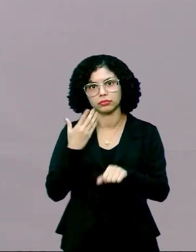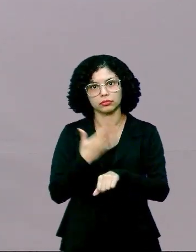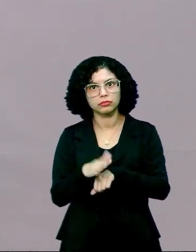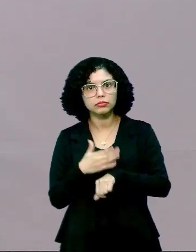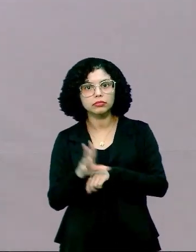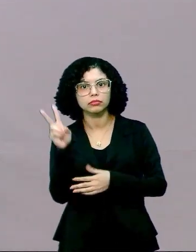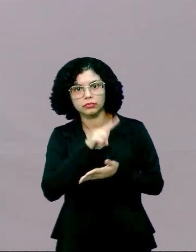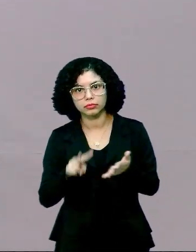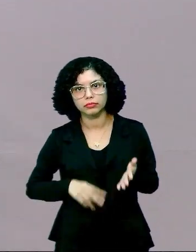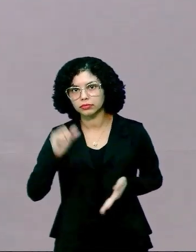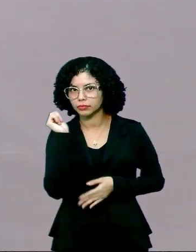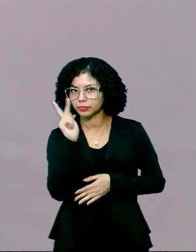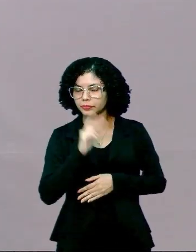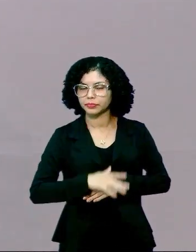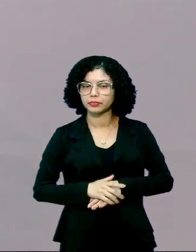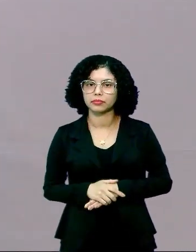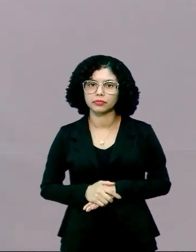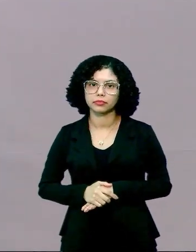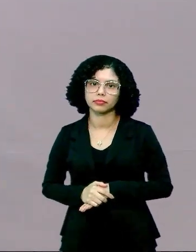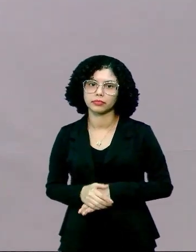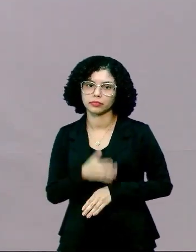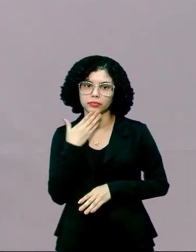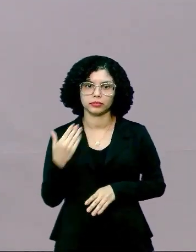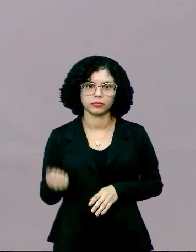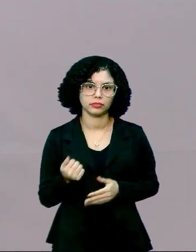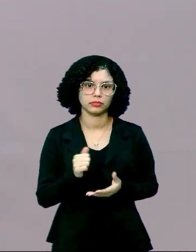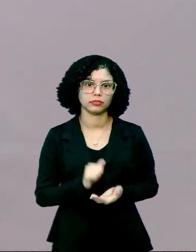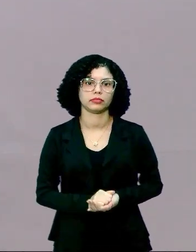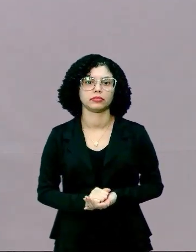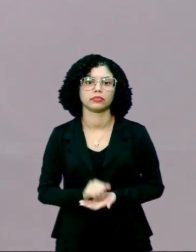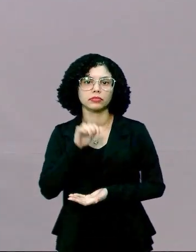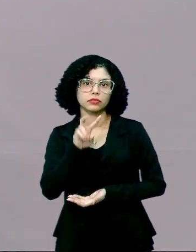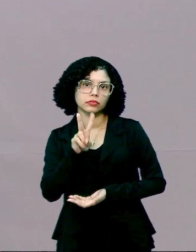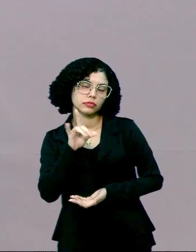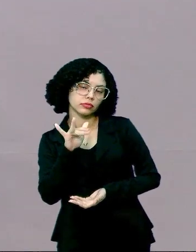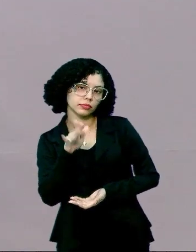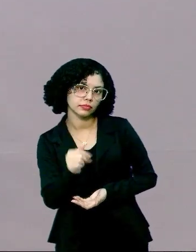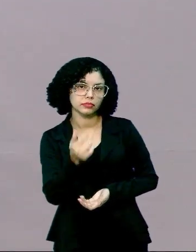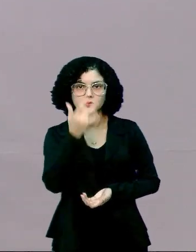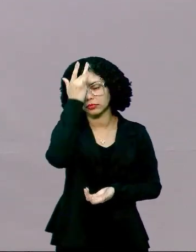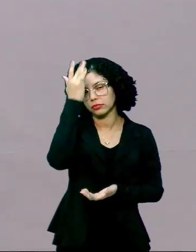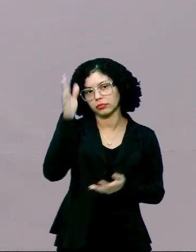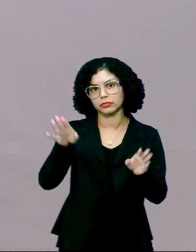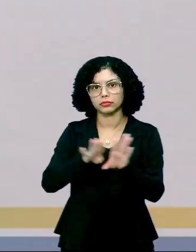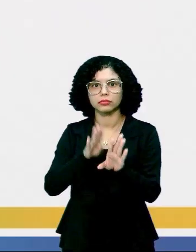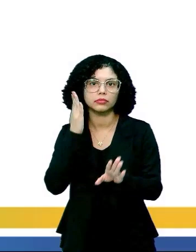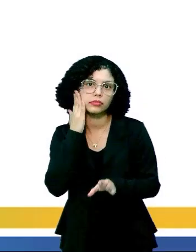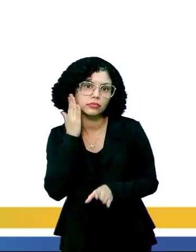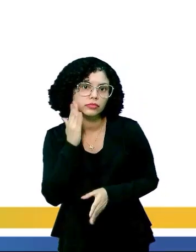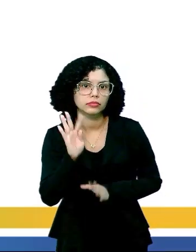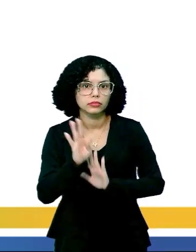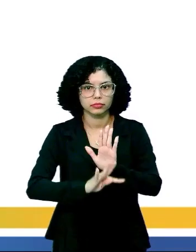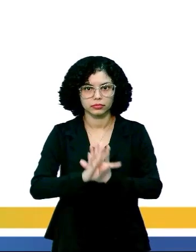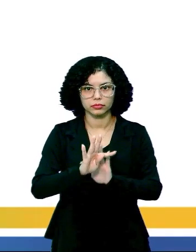esse tipo de leitura, ok? Para enriquecer o vocabulário de vocês e facilitar a compreensão do